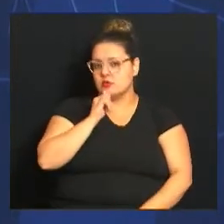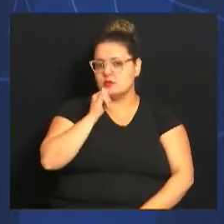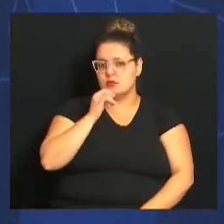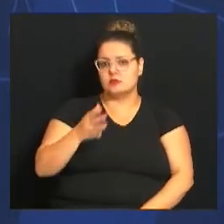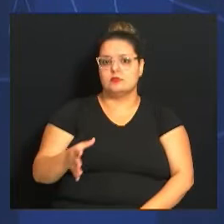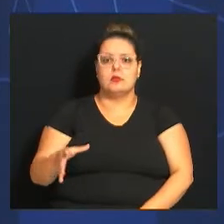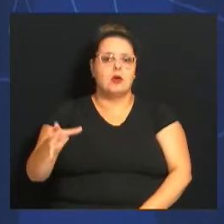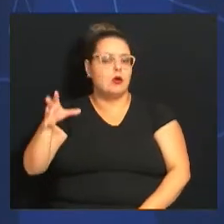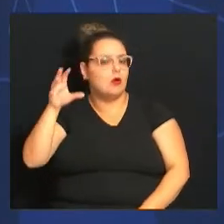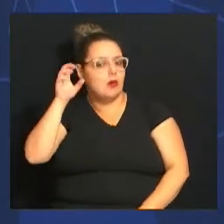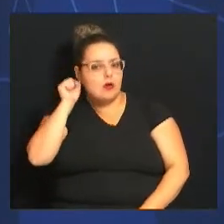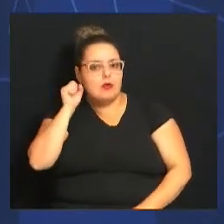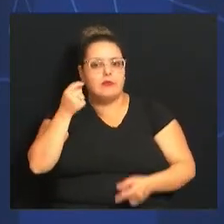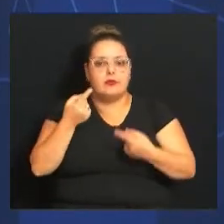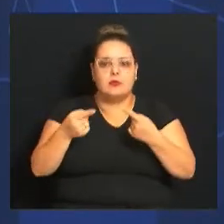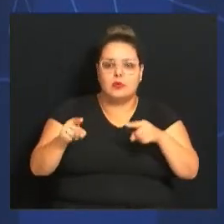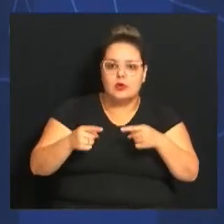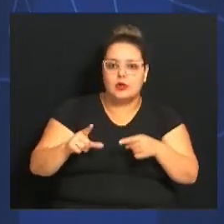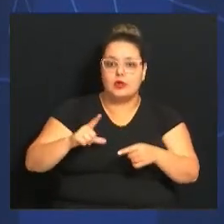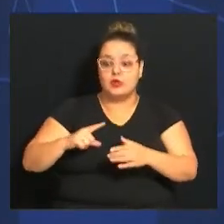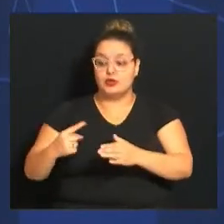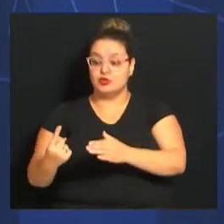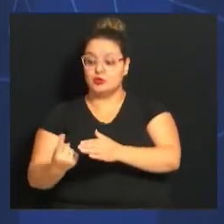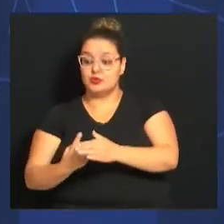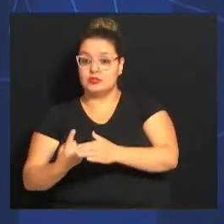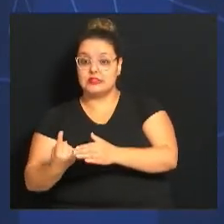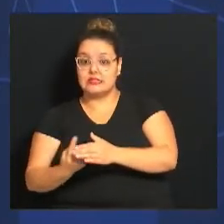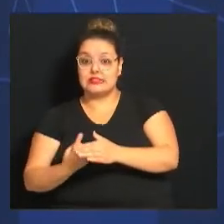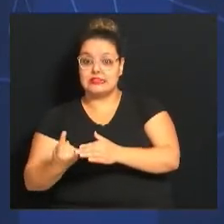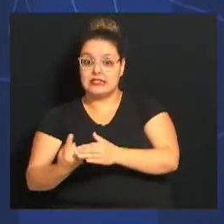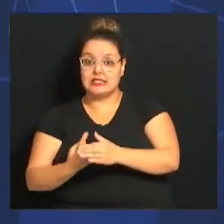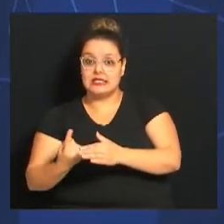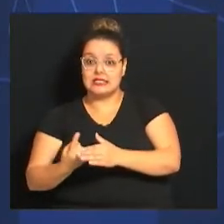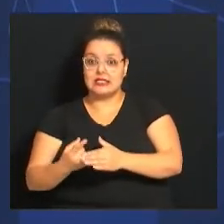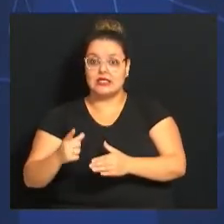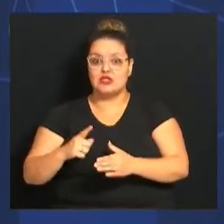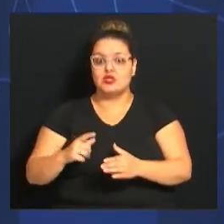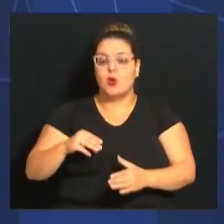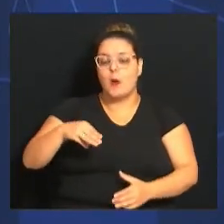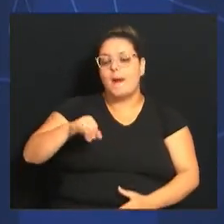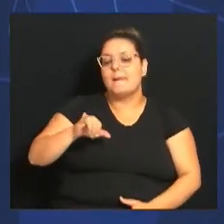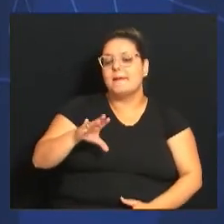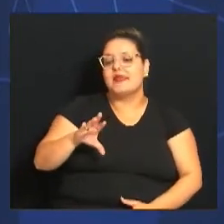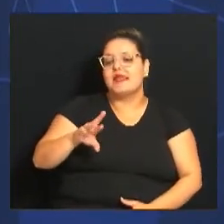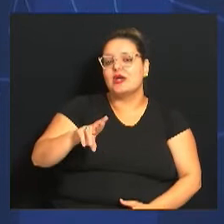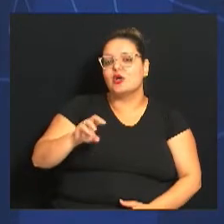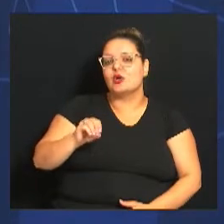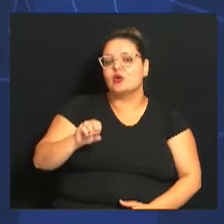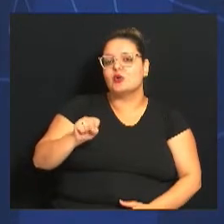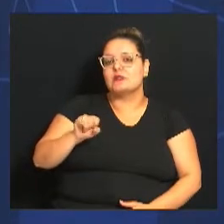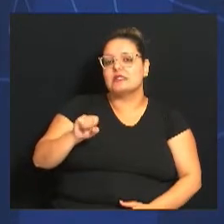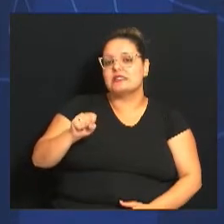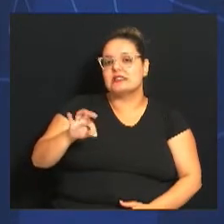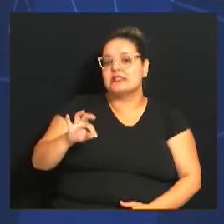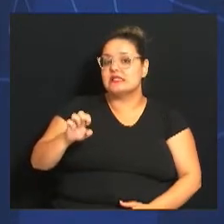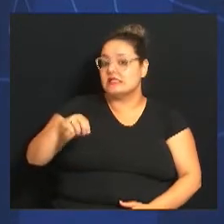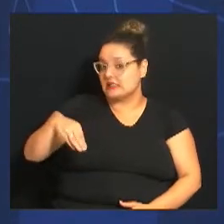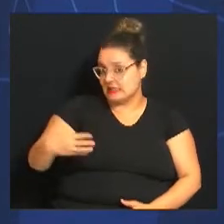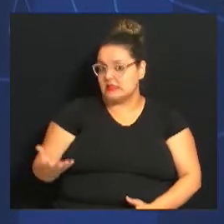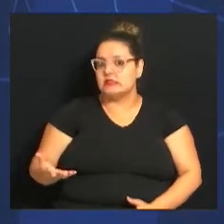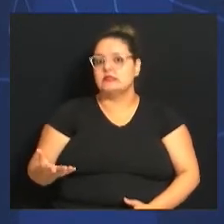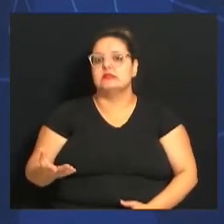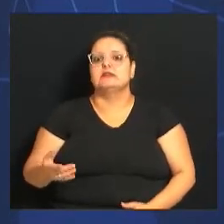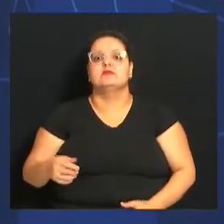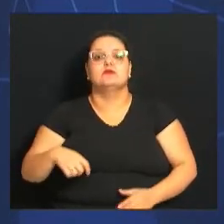música. Olha, eu tinha o meu CD player, eu tinha o meu microsystem. Para assistir filme na TV, ela passava na TV